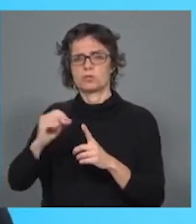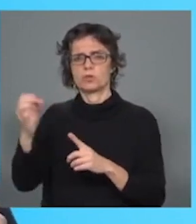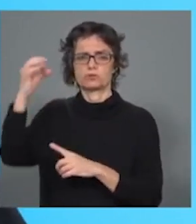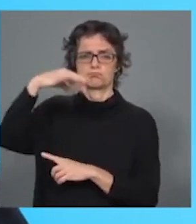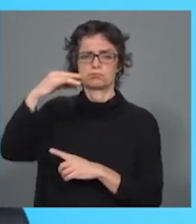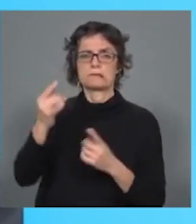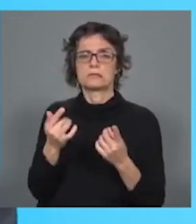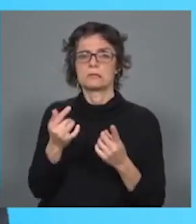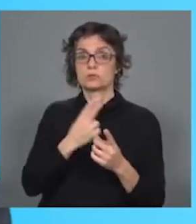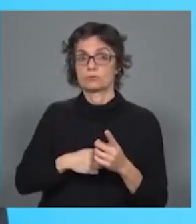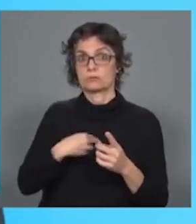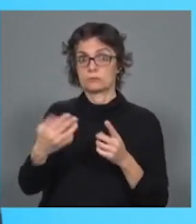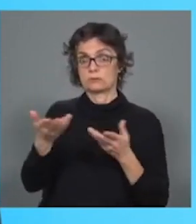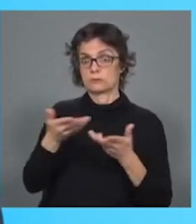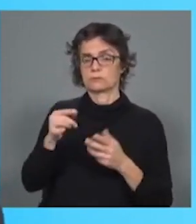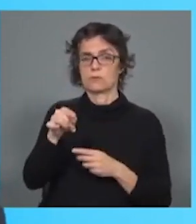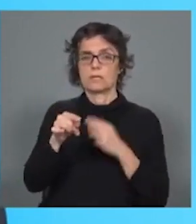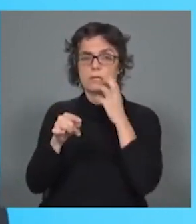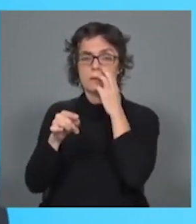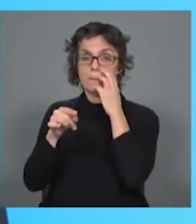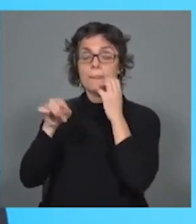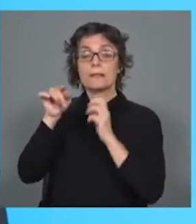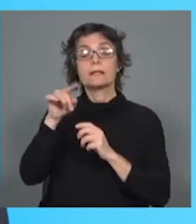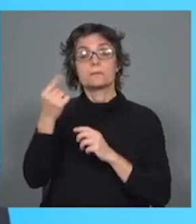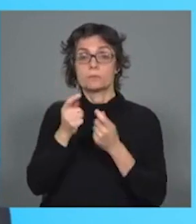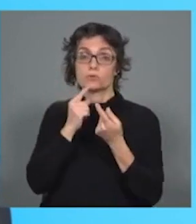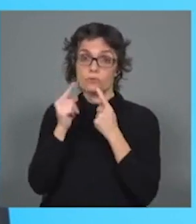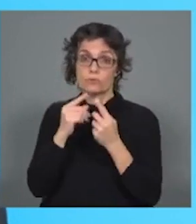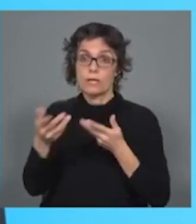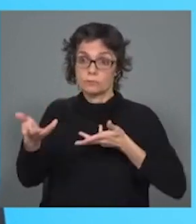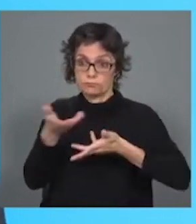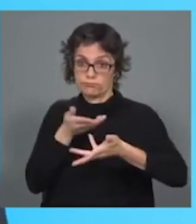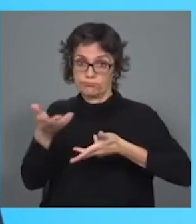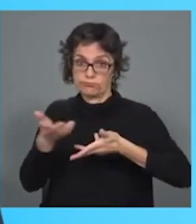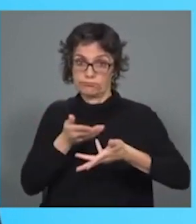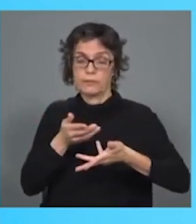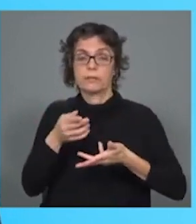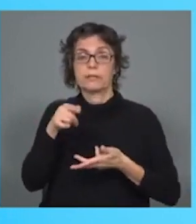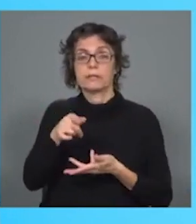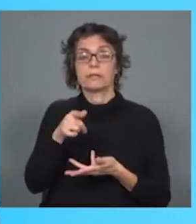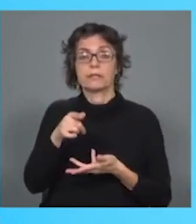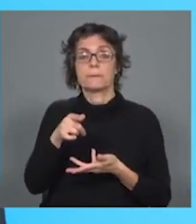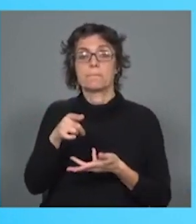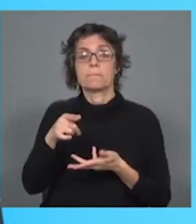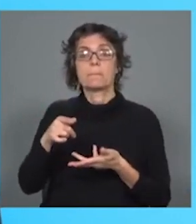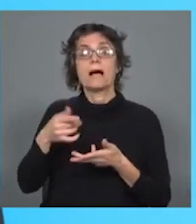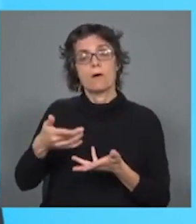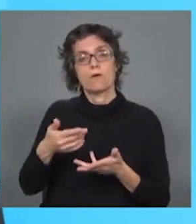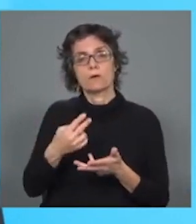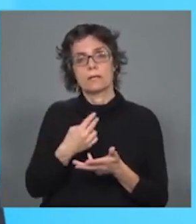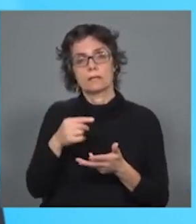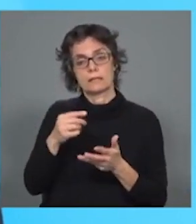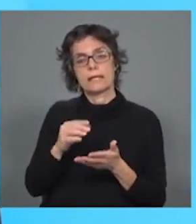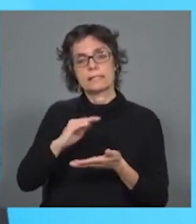mais, portanto, eles foram fazendo o seu caminho também de diálogo connosco, com o cristianismo, e já é uma edição muito